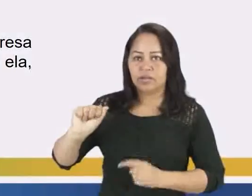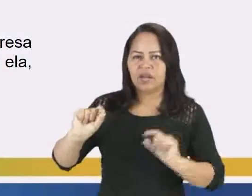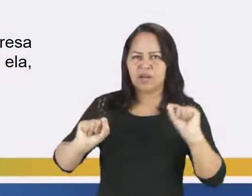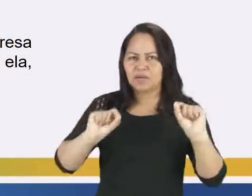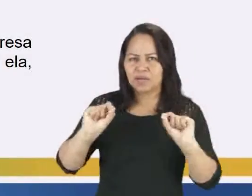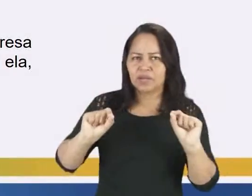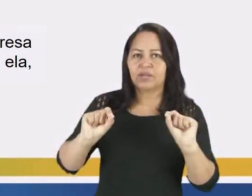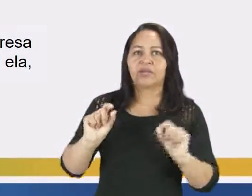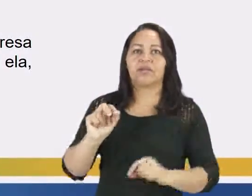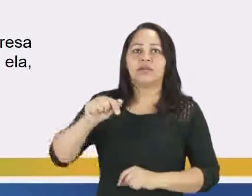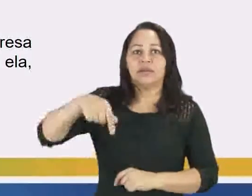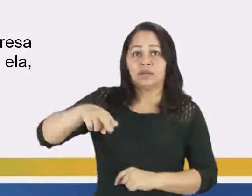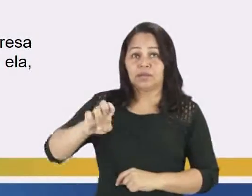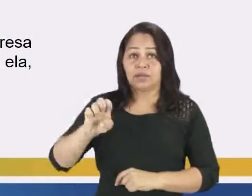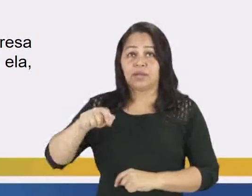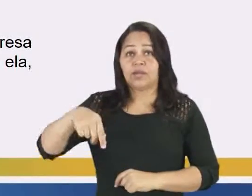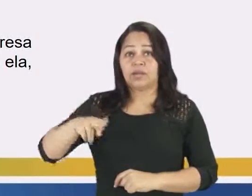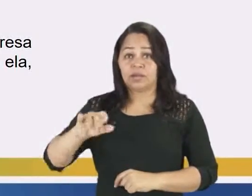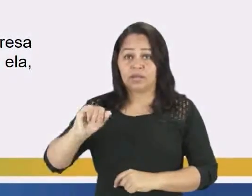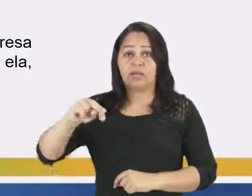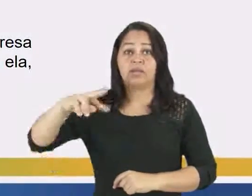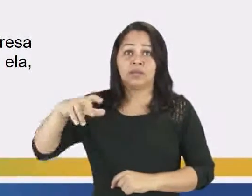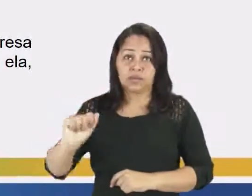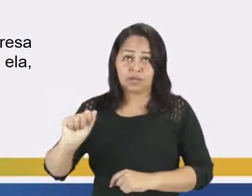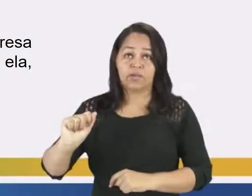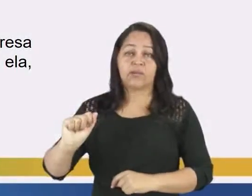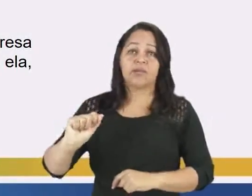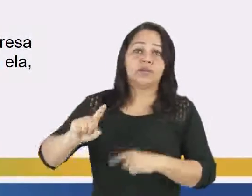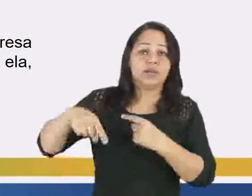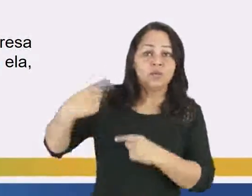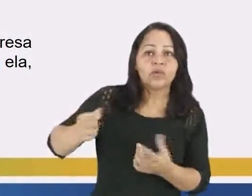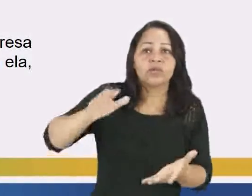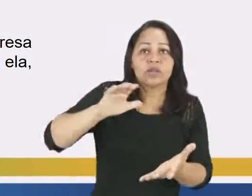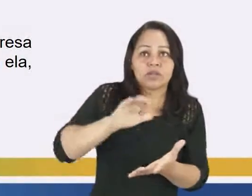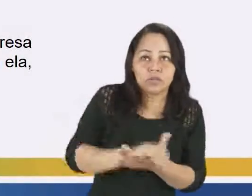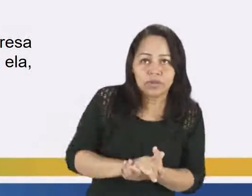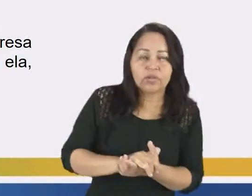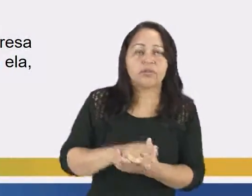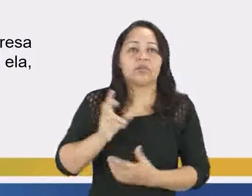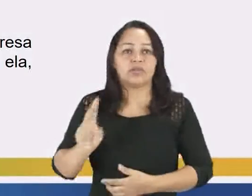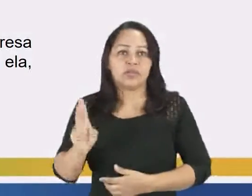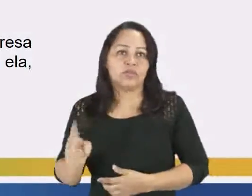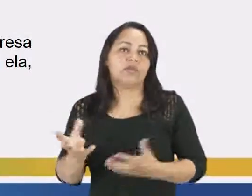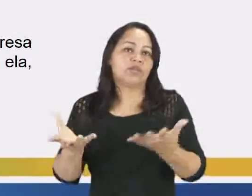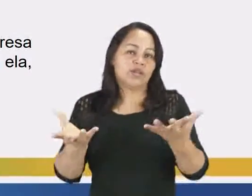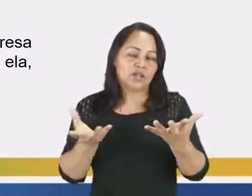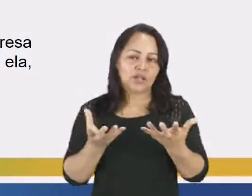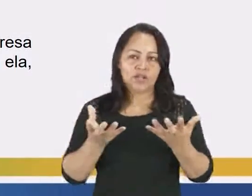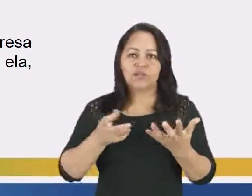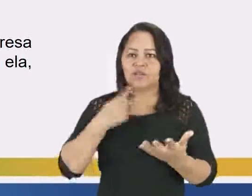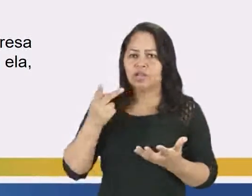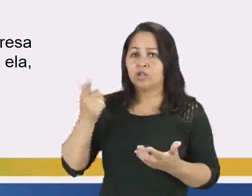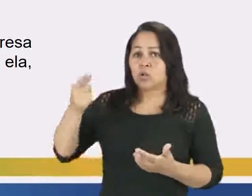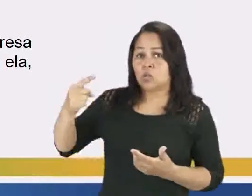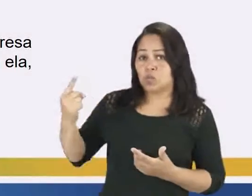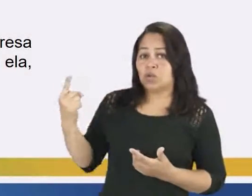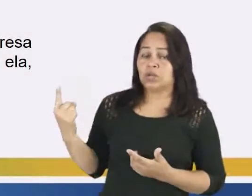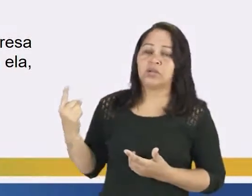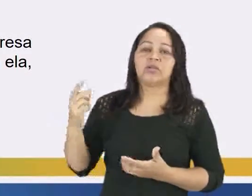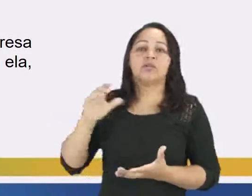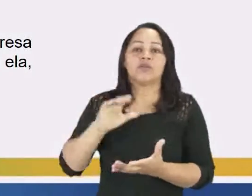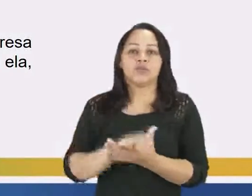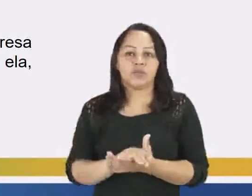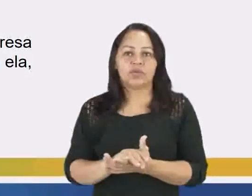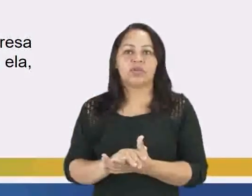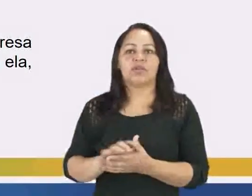Quequinha. Depois do casamento, sempre que queria contar para os outros uma de sua mulher, o Norberto